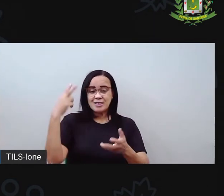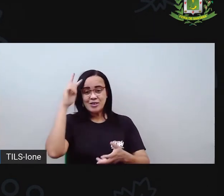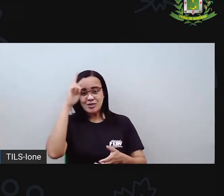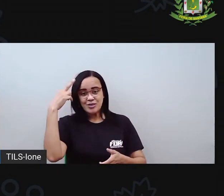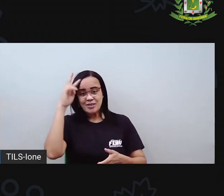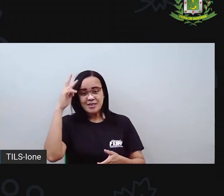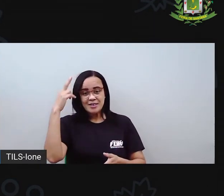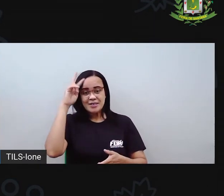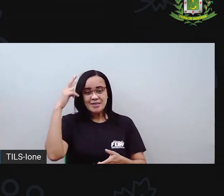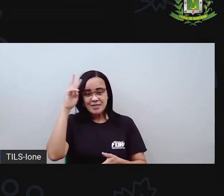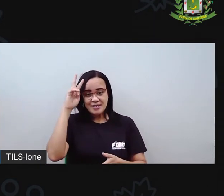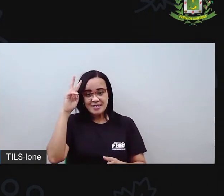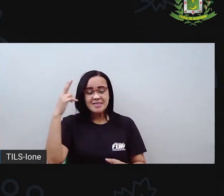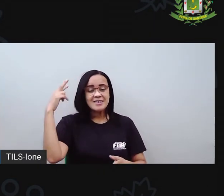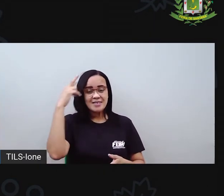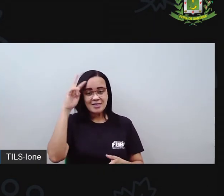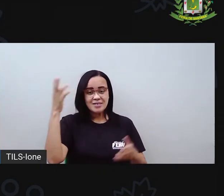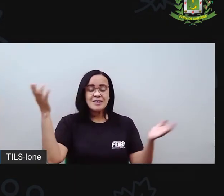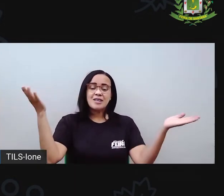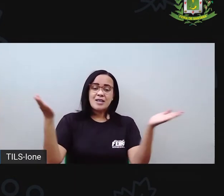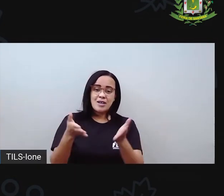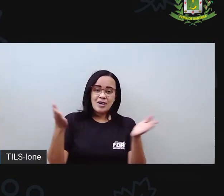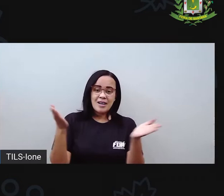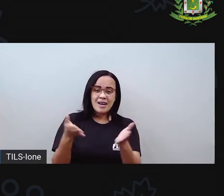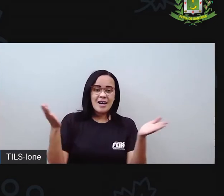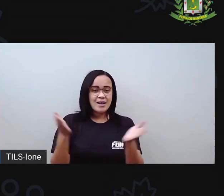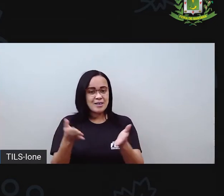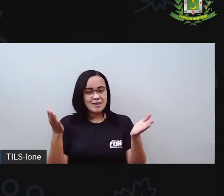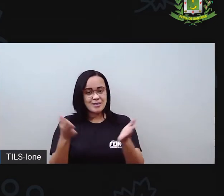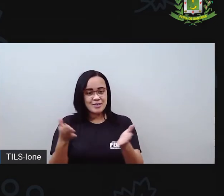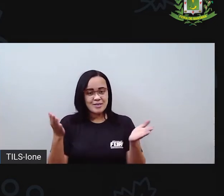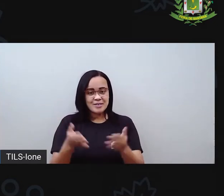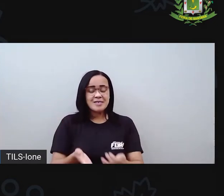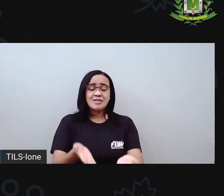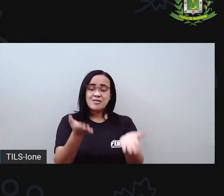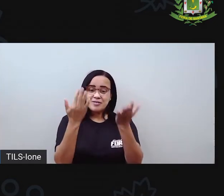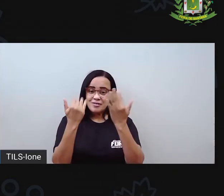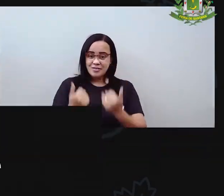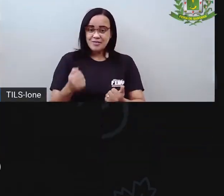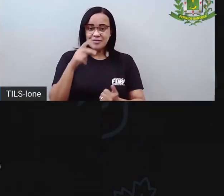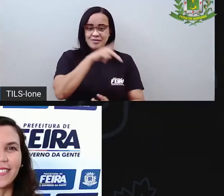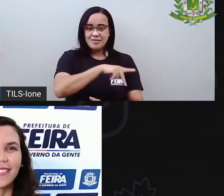Queremos ouvir história! História, história, história! Agora, agora, agora! Vem, Prodeia!